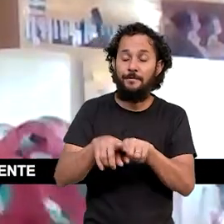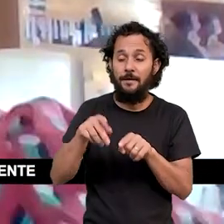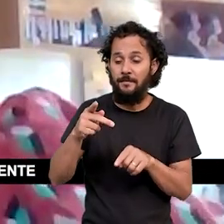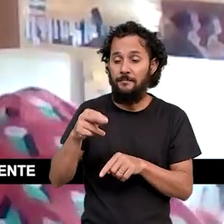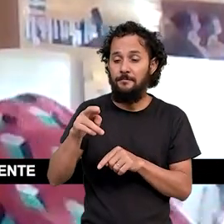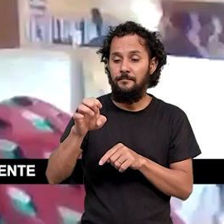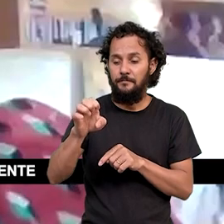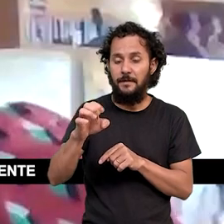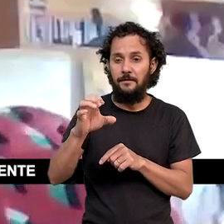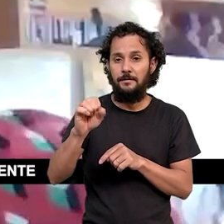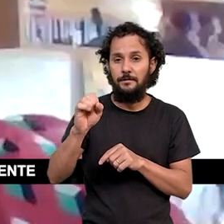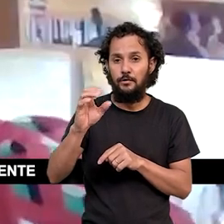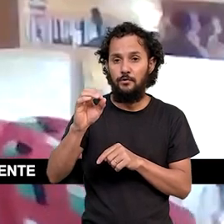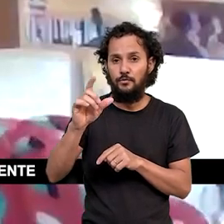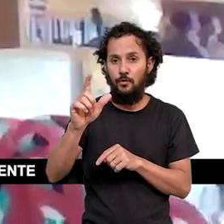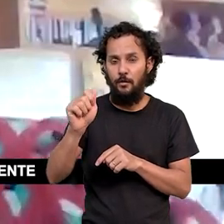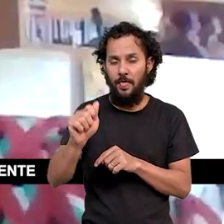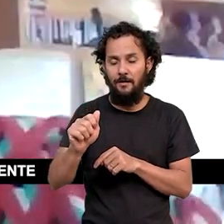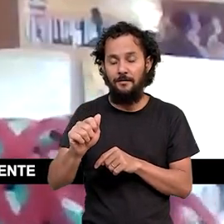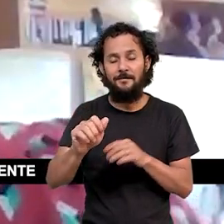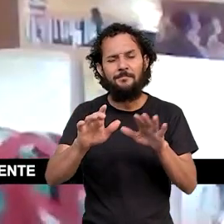pré-escolas.